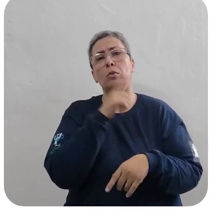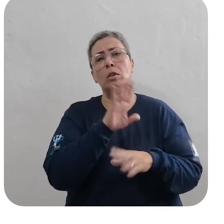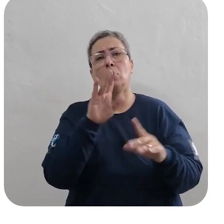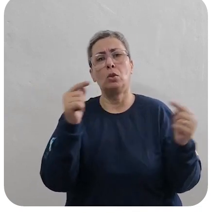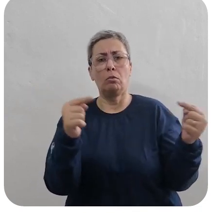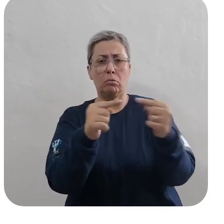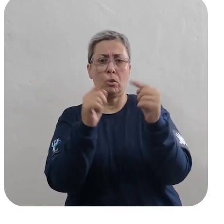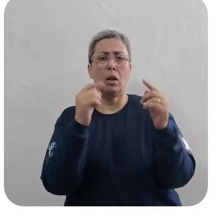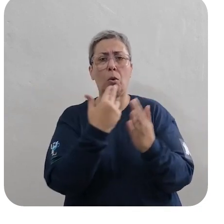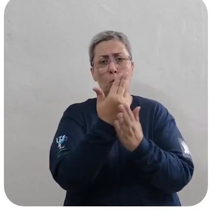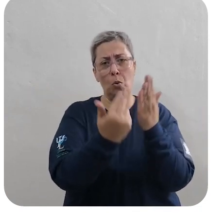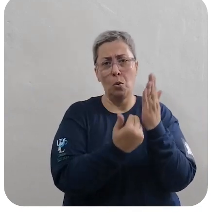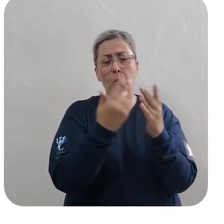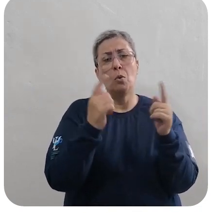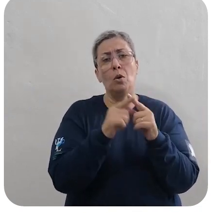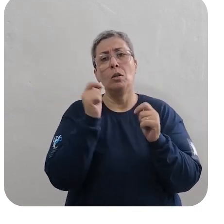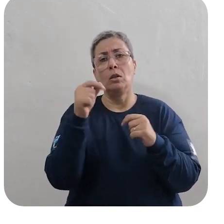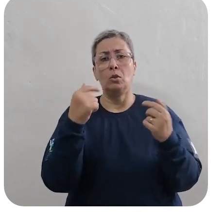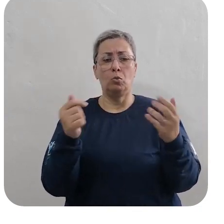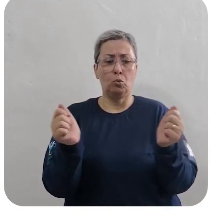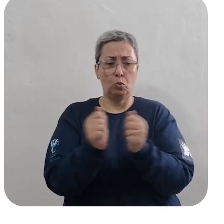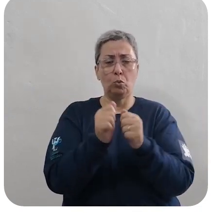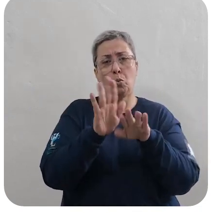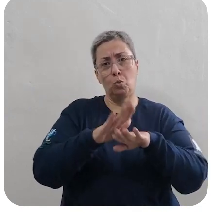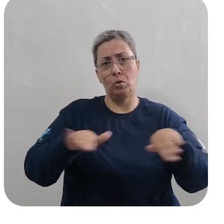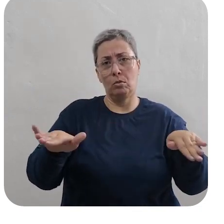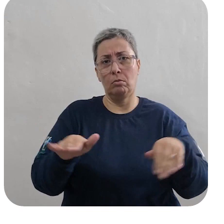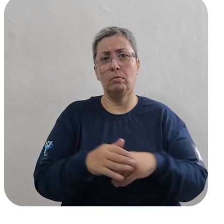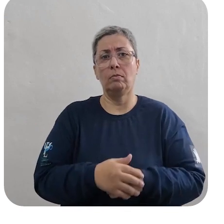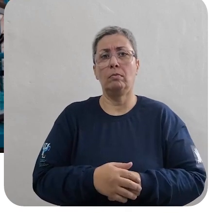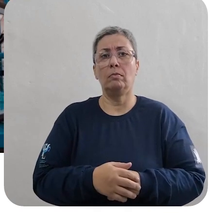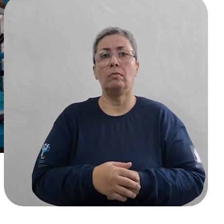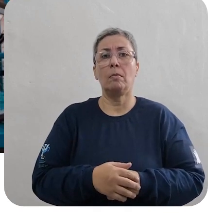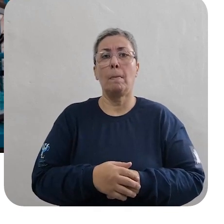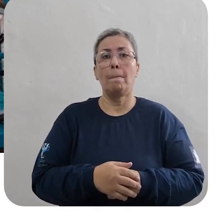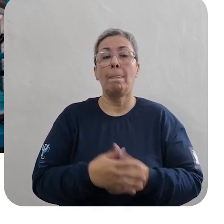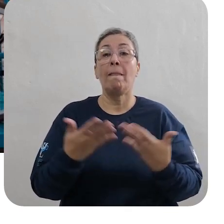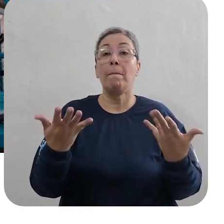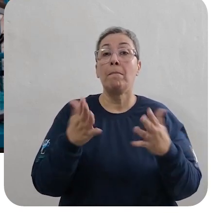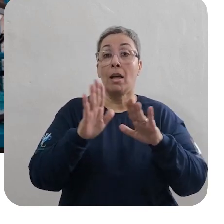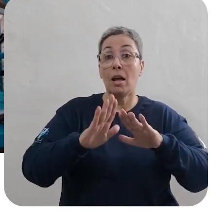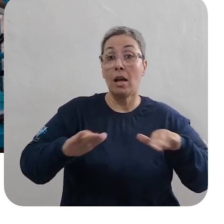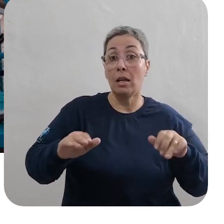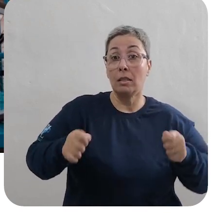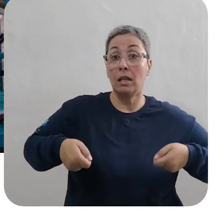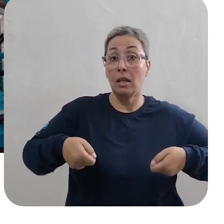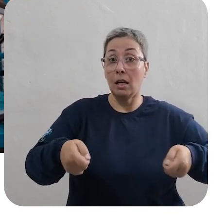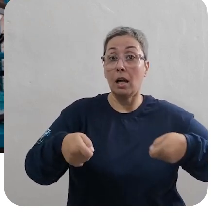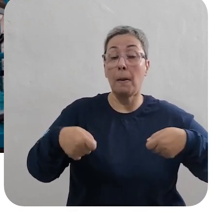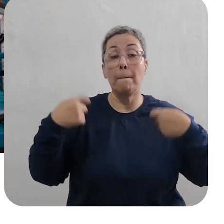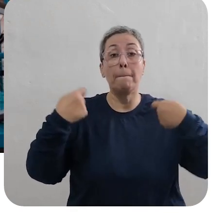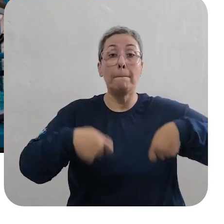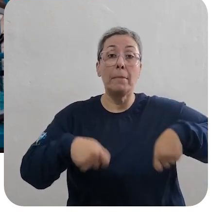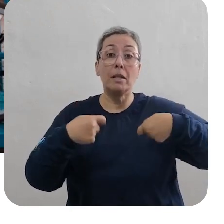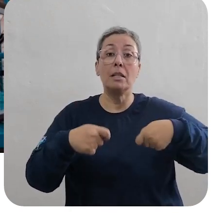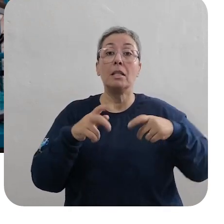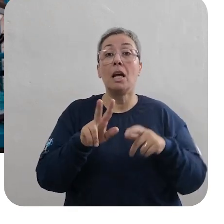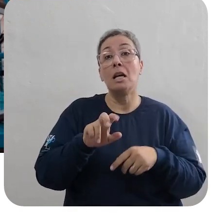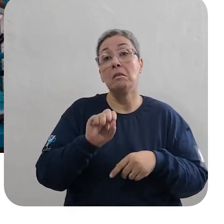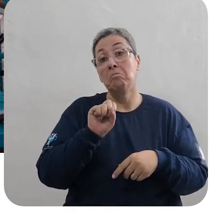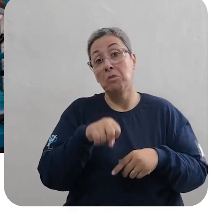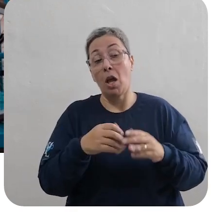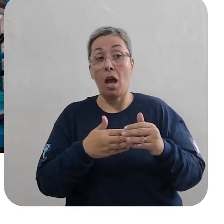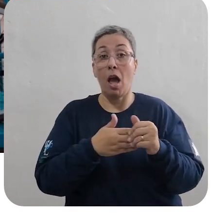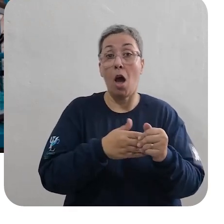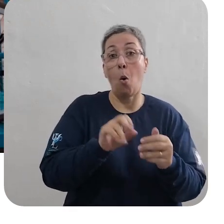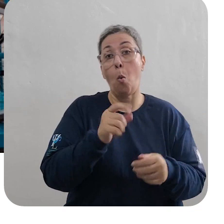conseguem relacionar o desenho como as demais crianças. A criança cadeirante precisará ser ou